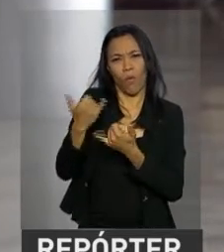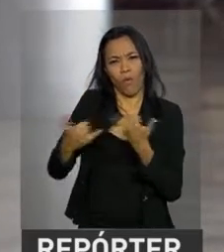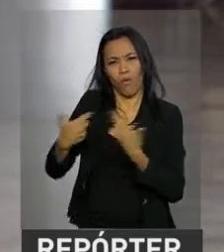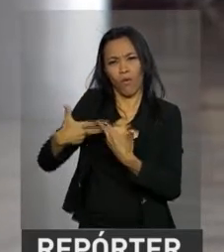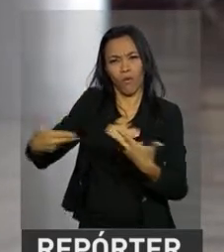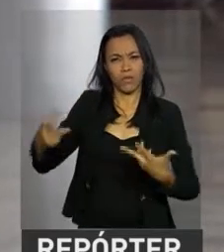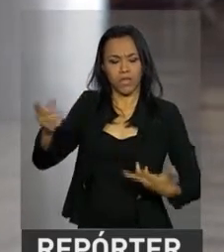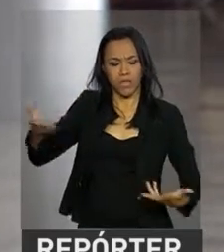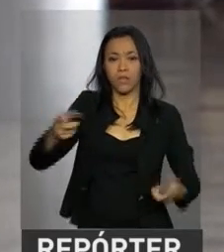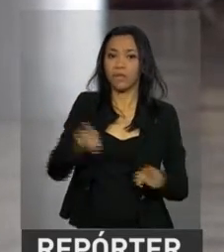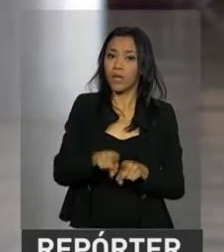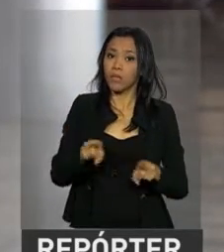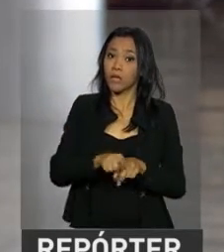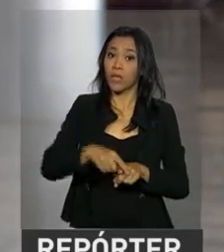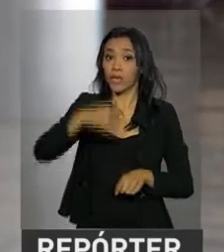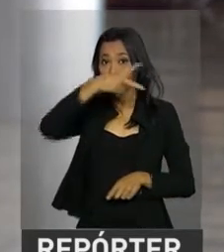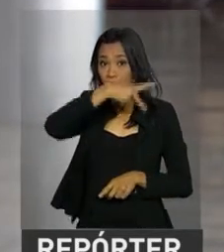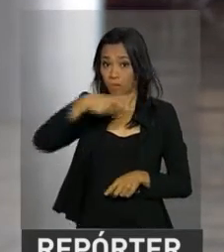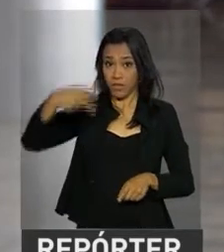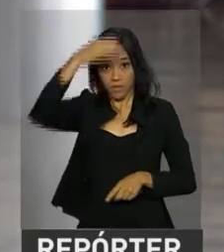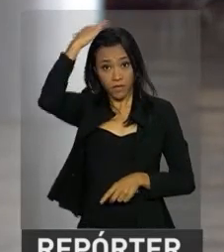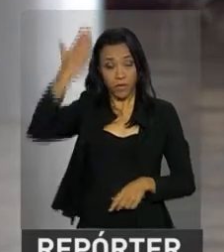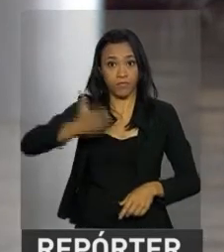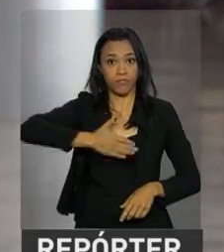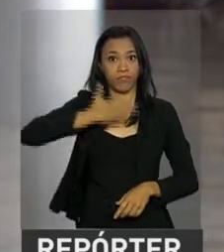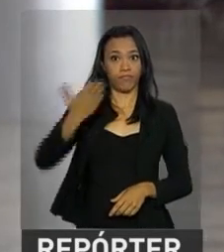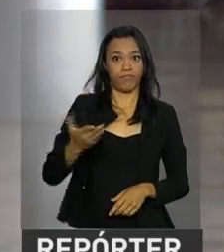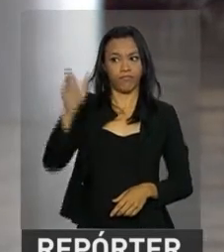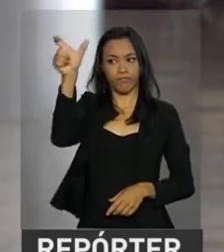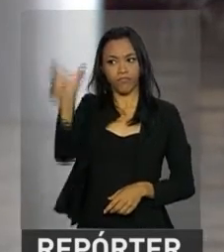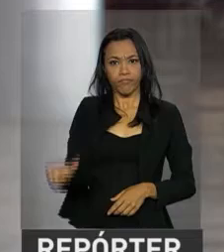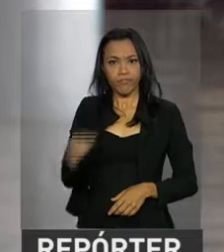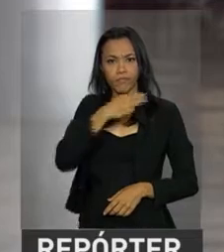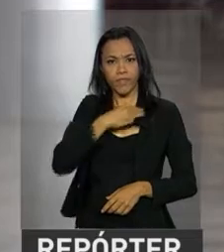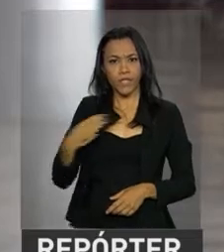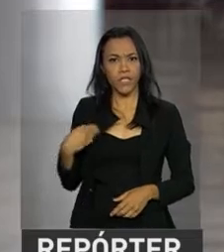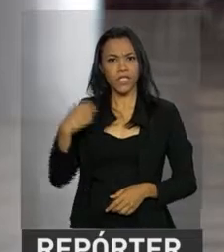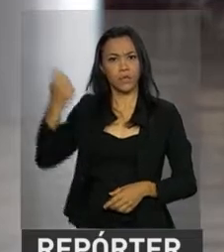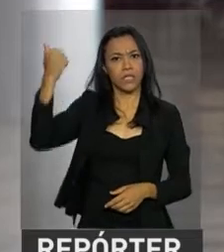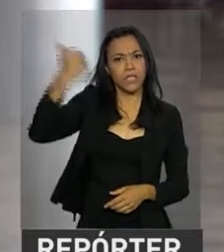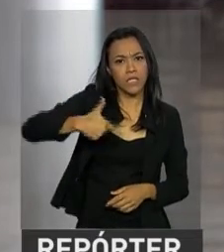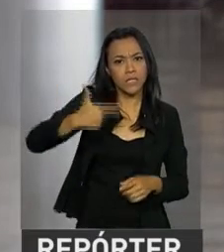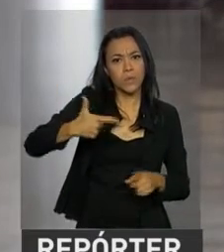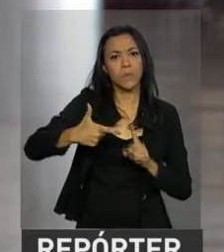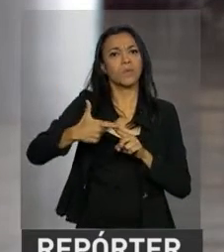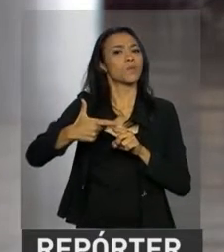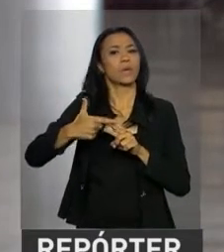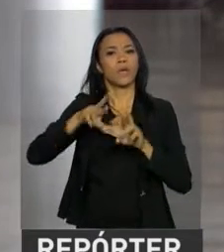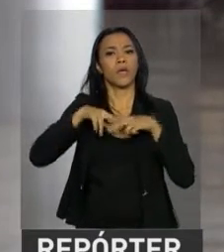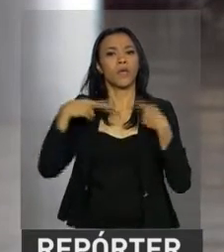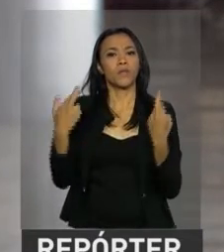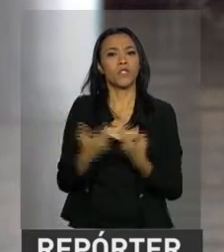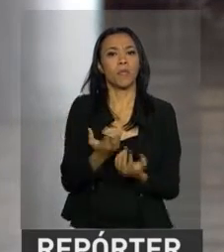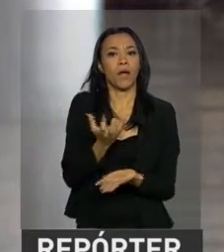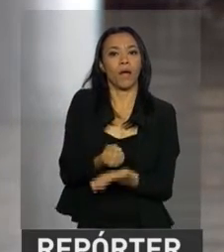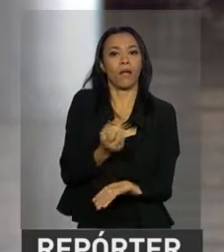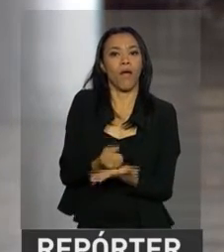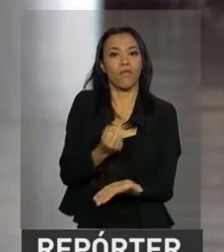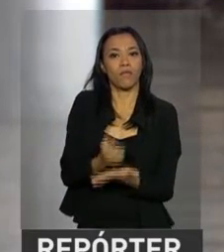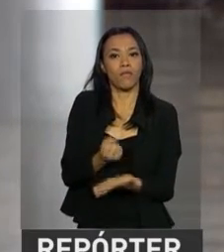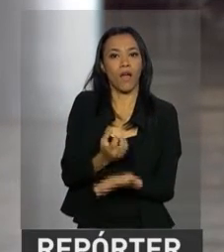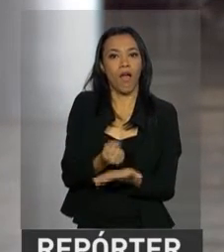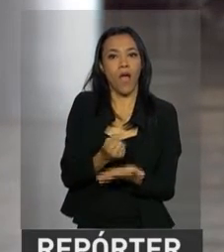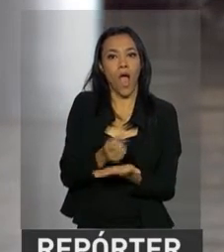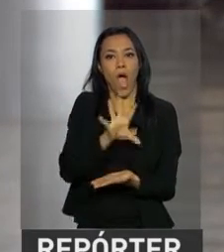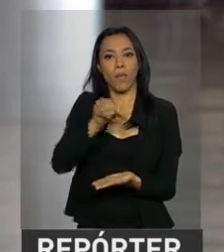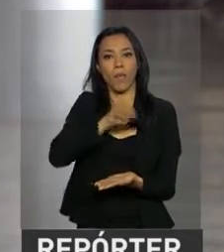Ele também disse que ficou surpreso ao saber de boatos de que o ministro teria tentado marcar uma segunda audiência para gravar clandestinamente o